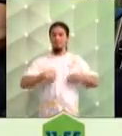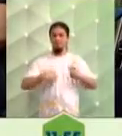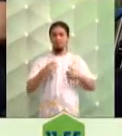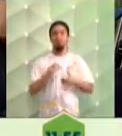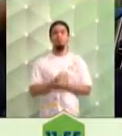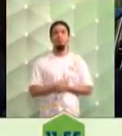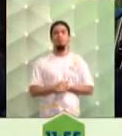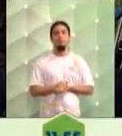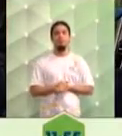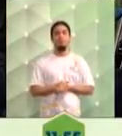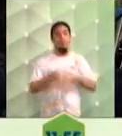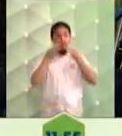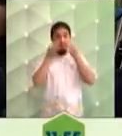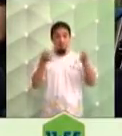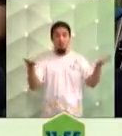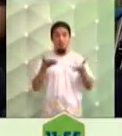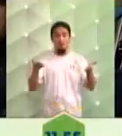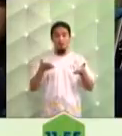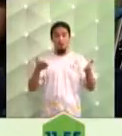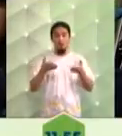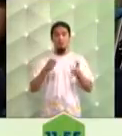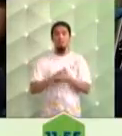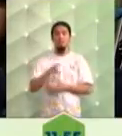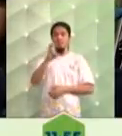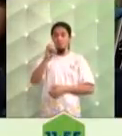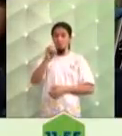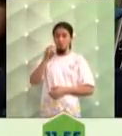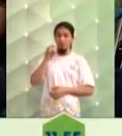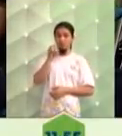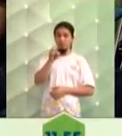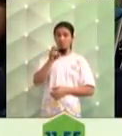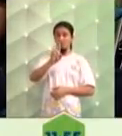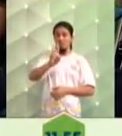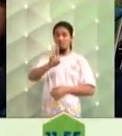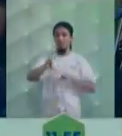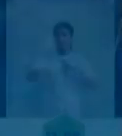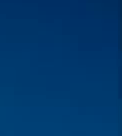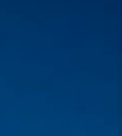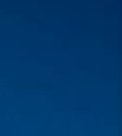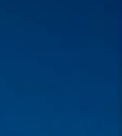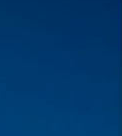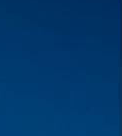aqui, valor de 50 mil reais. Lá vai!